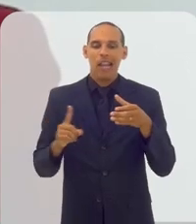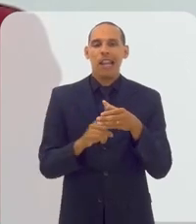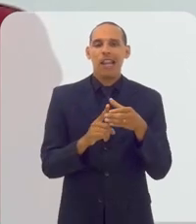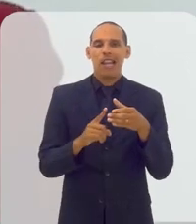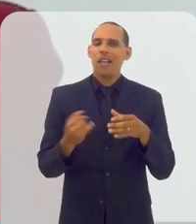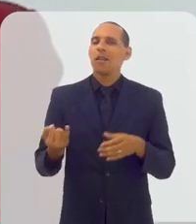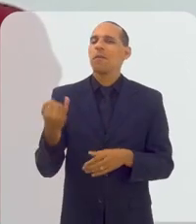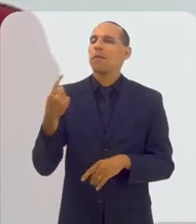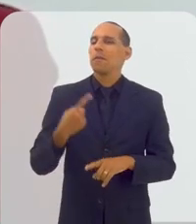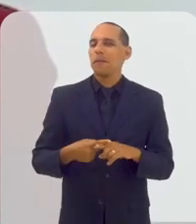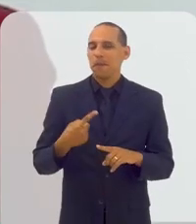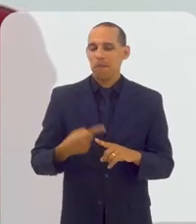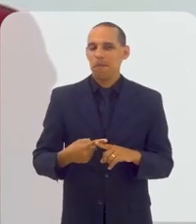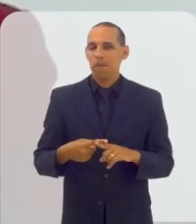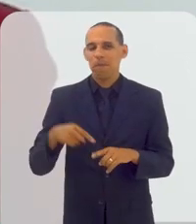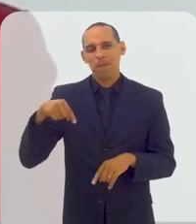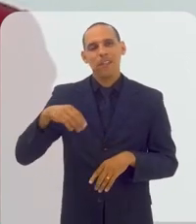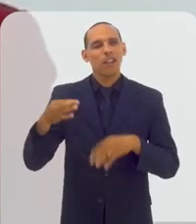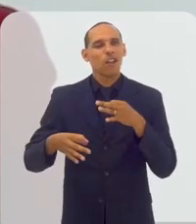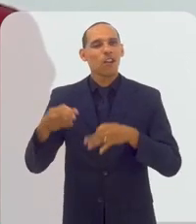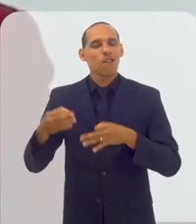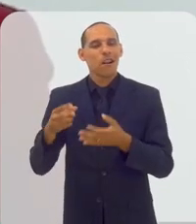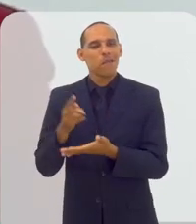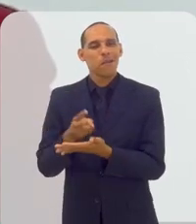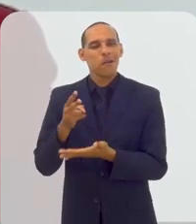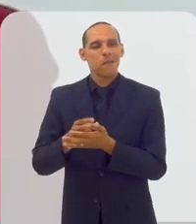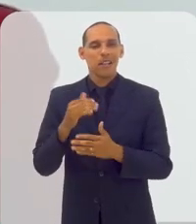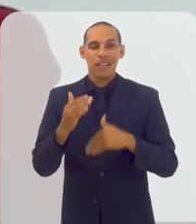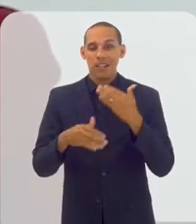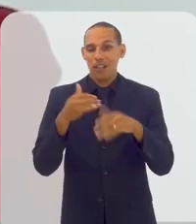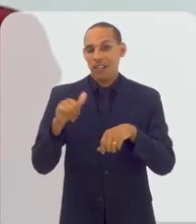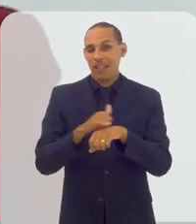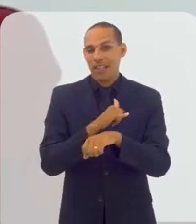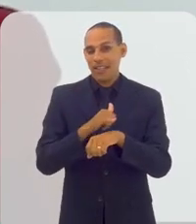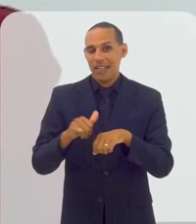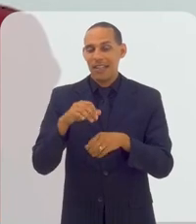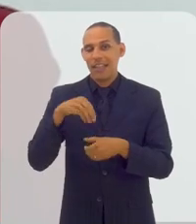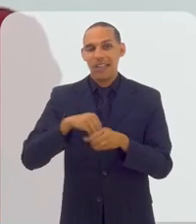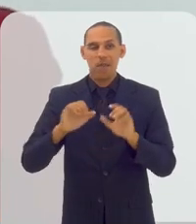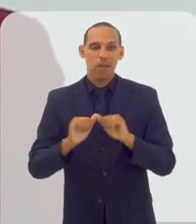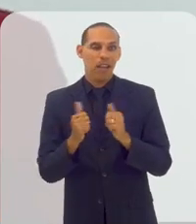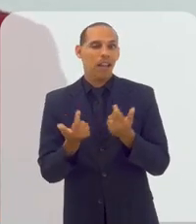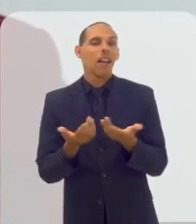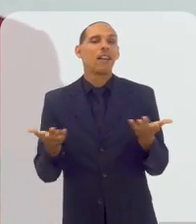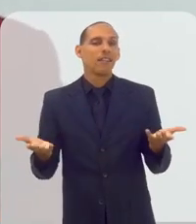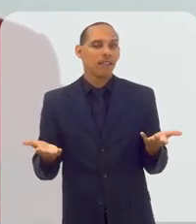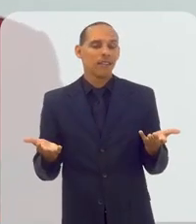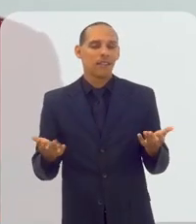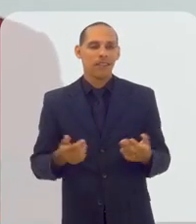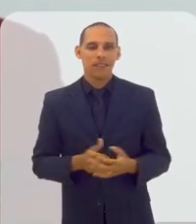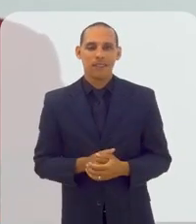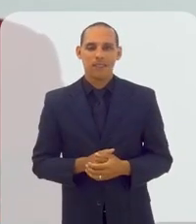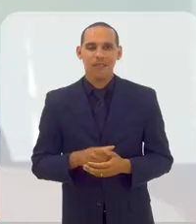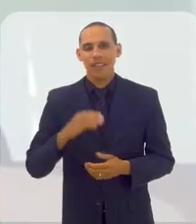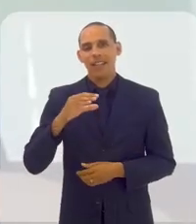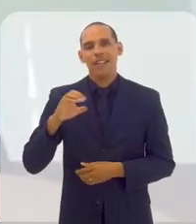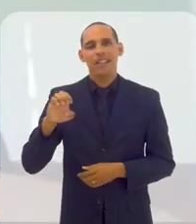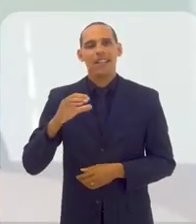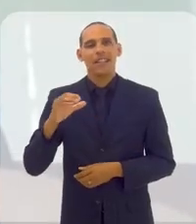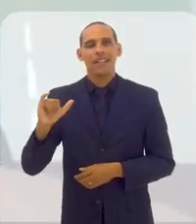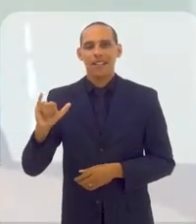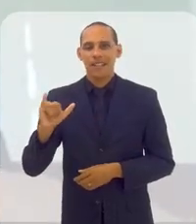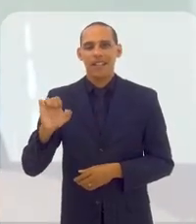que hoje tem acento aqui no fórum permanente de desenvolvimento estratégico na Assembleia Legislativa